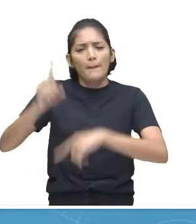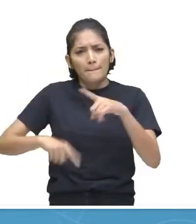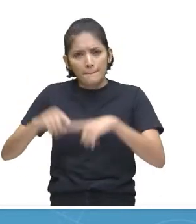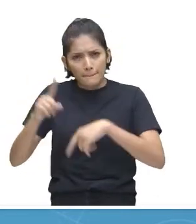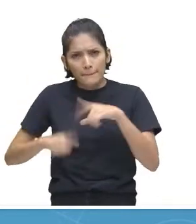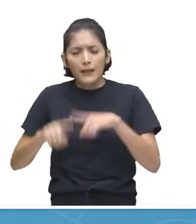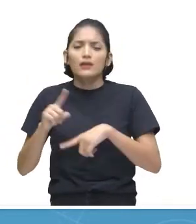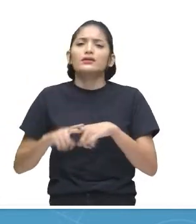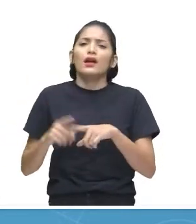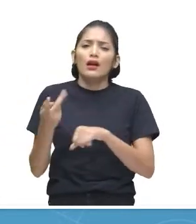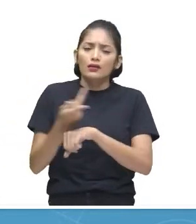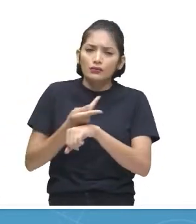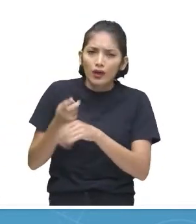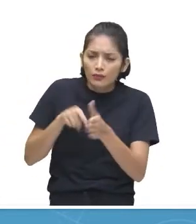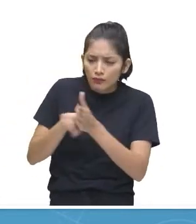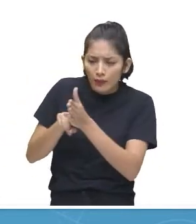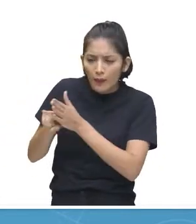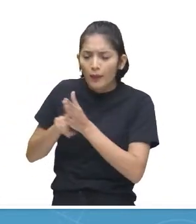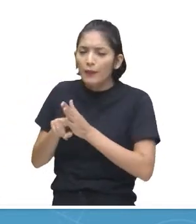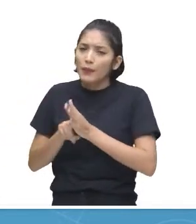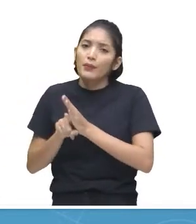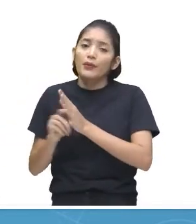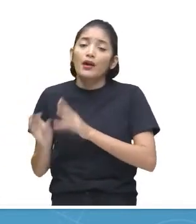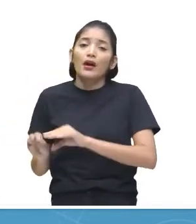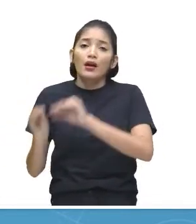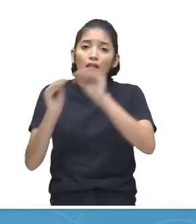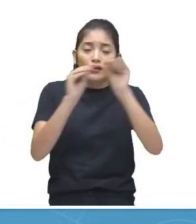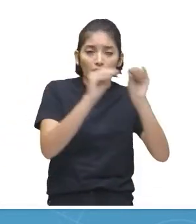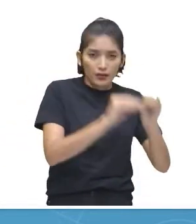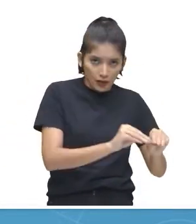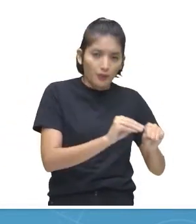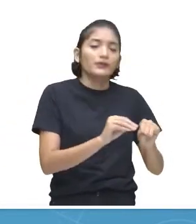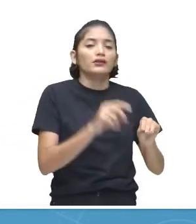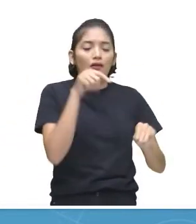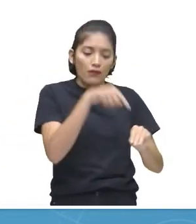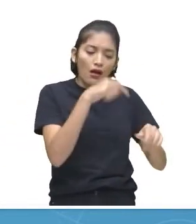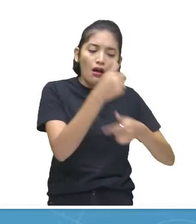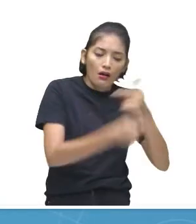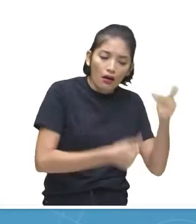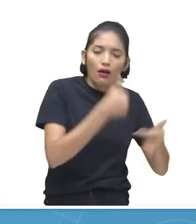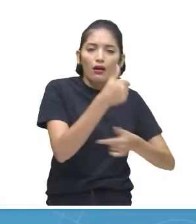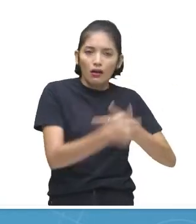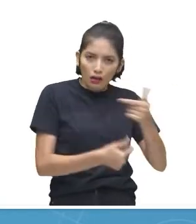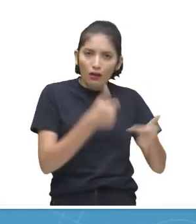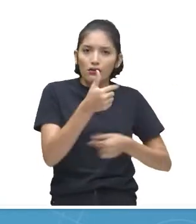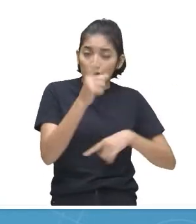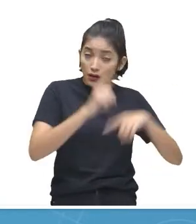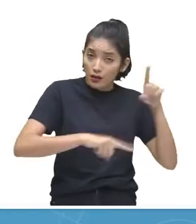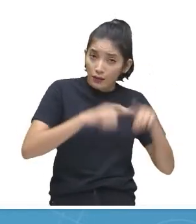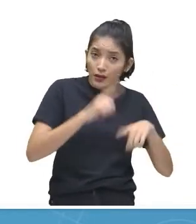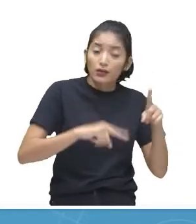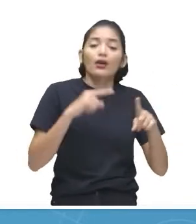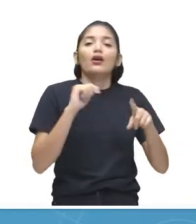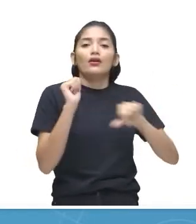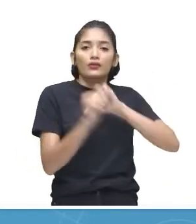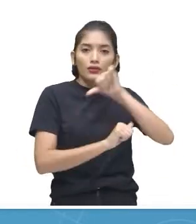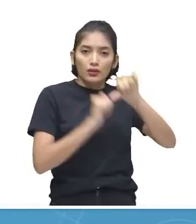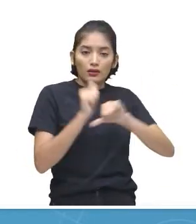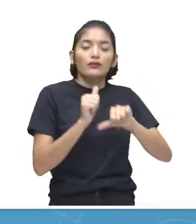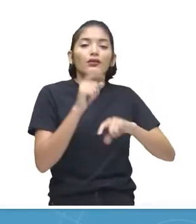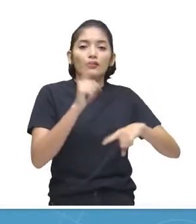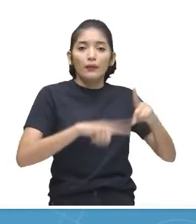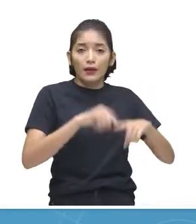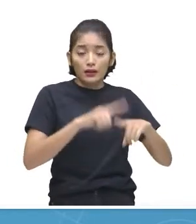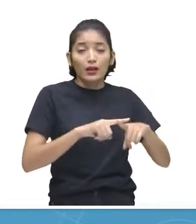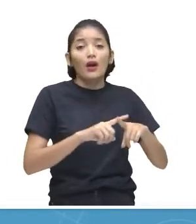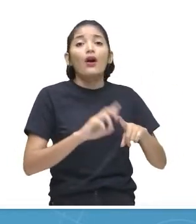matéria-prima que vinha da colônia, ia para a metrópole e a metrópole trabalhava aquela matéria, transformando numa mercadoria, que